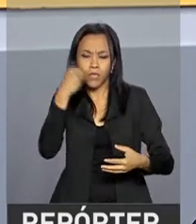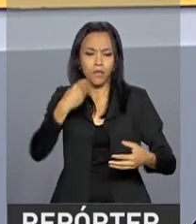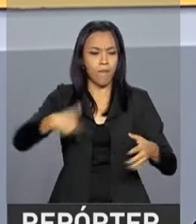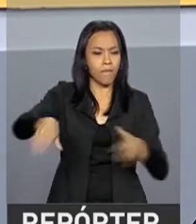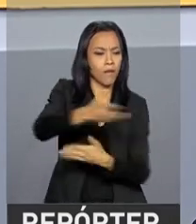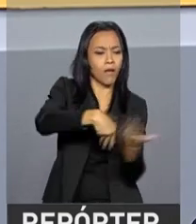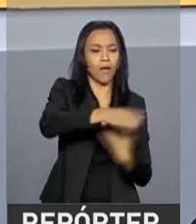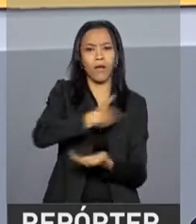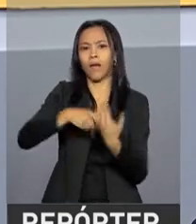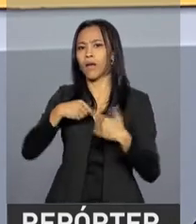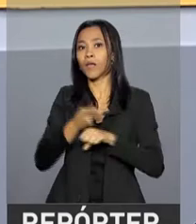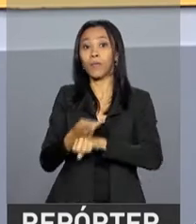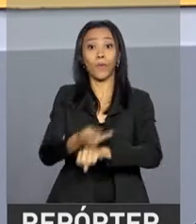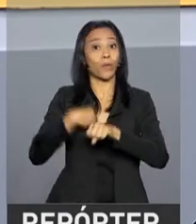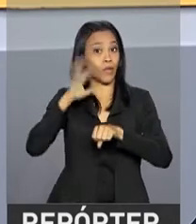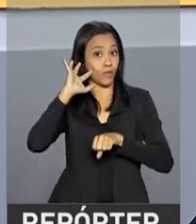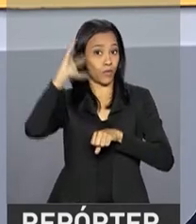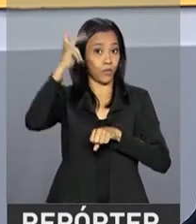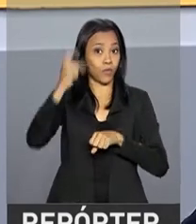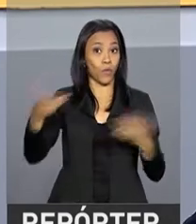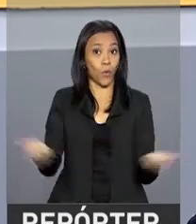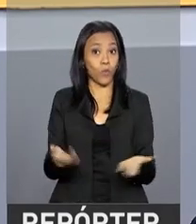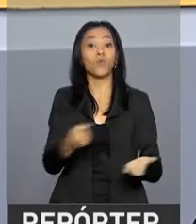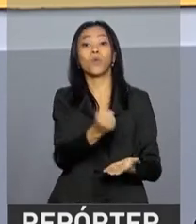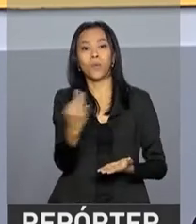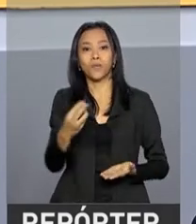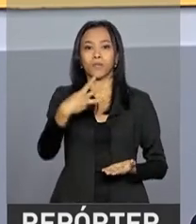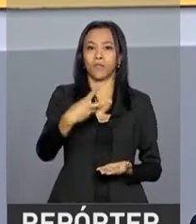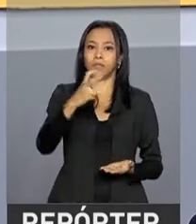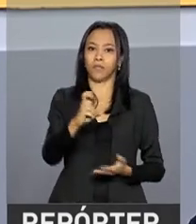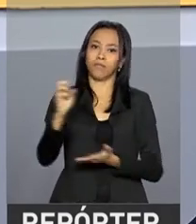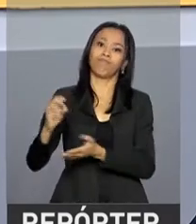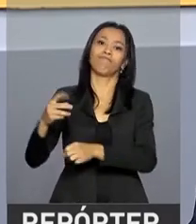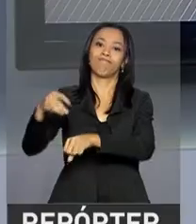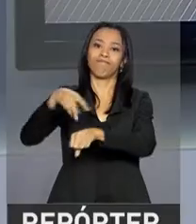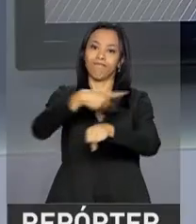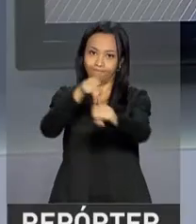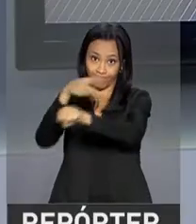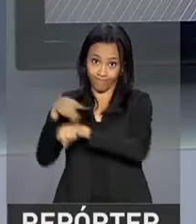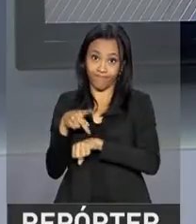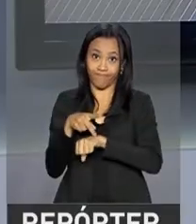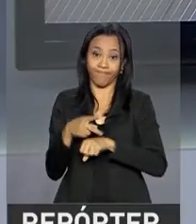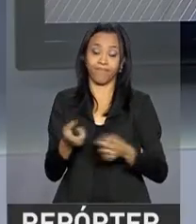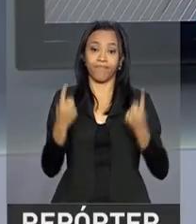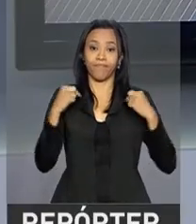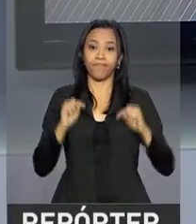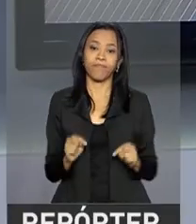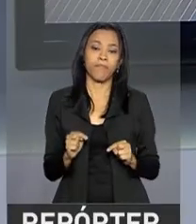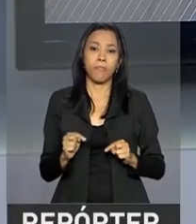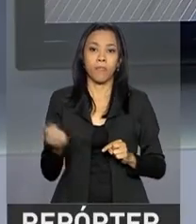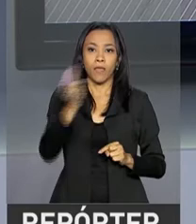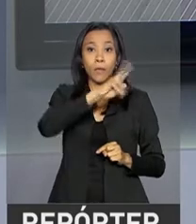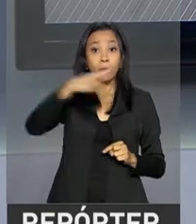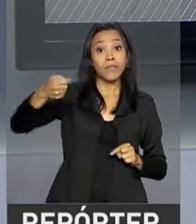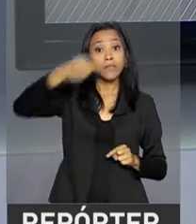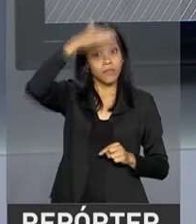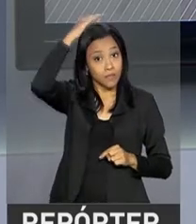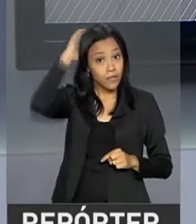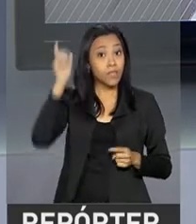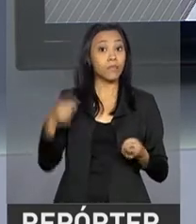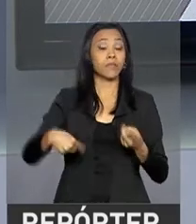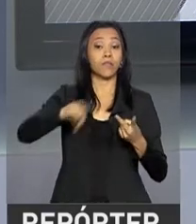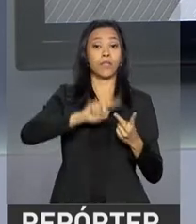procurar soluções atualmente são 35 membros e o presidente michel temer eo ministro da educação